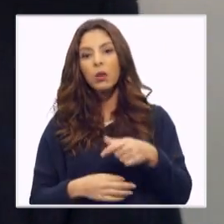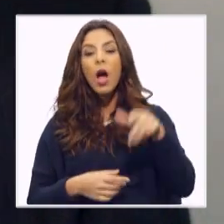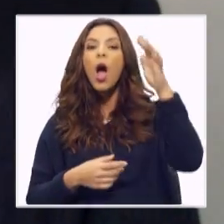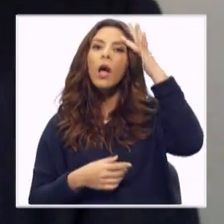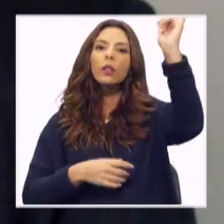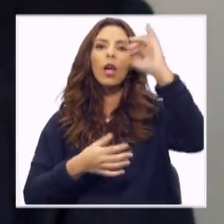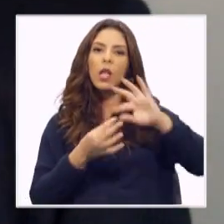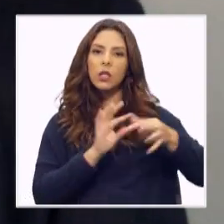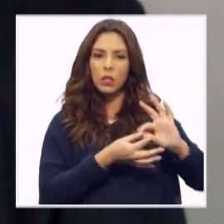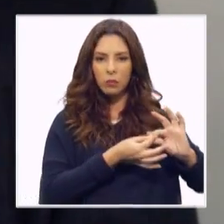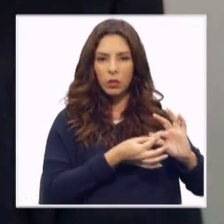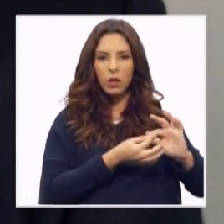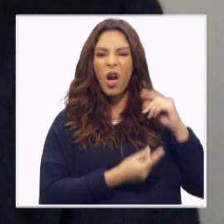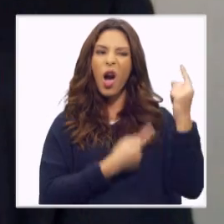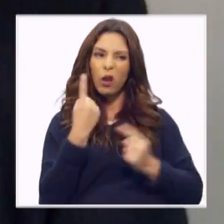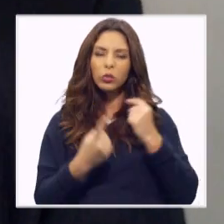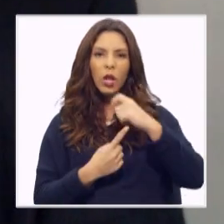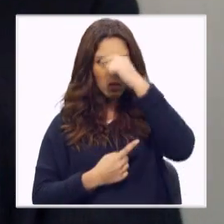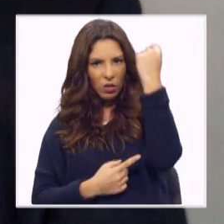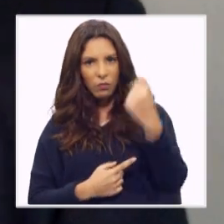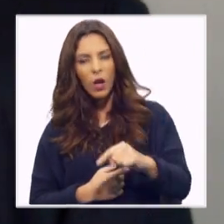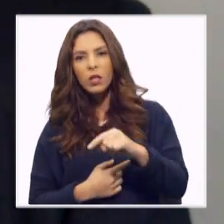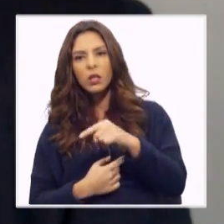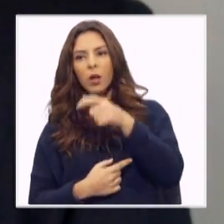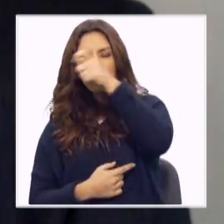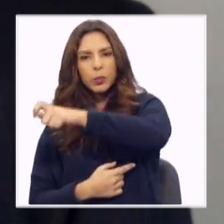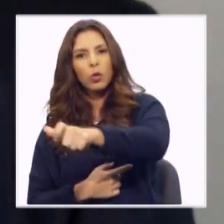Idealmente ter uma ideia que faça sentido, não é? Às vezes a ideia que faz sentido demora algum tempo